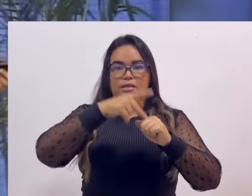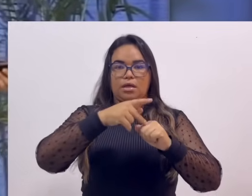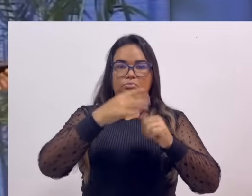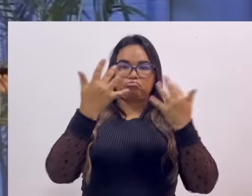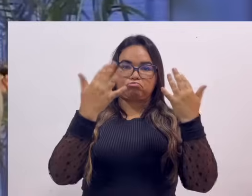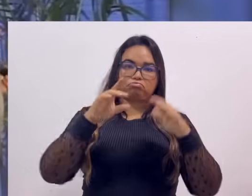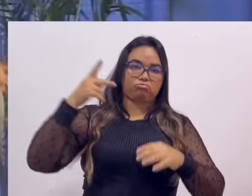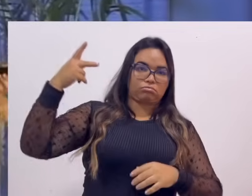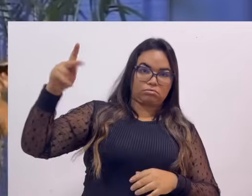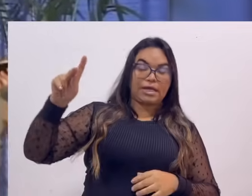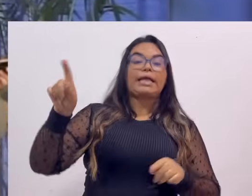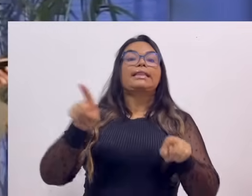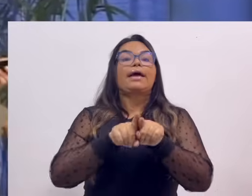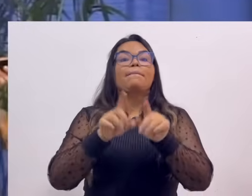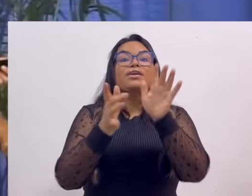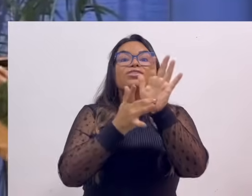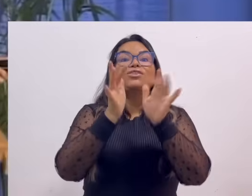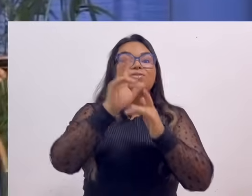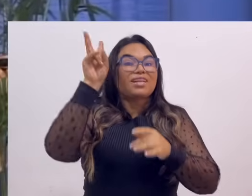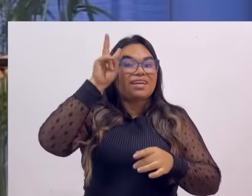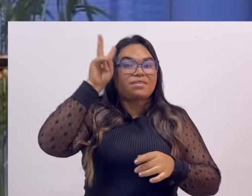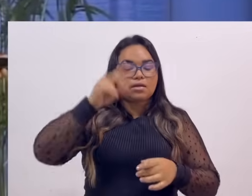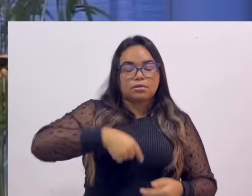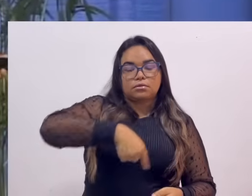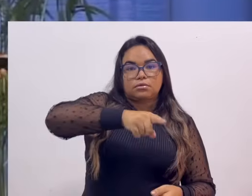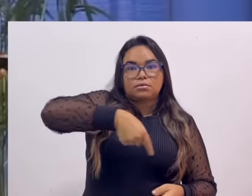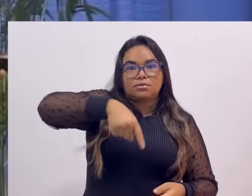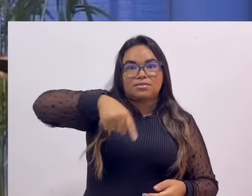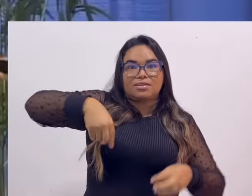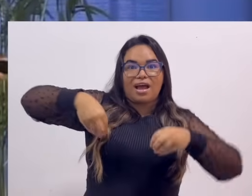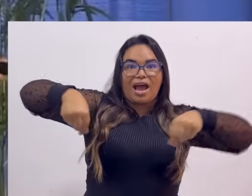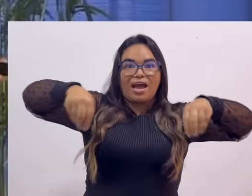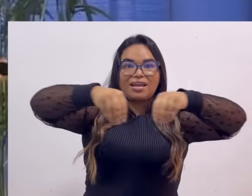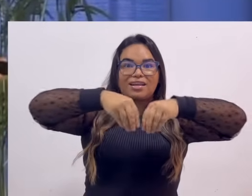dedo. Jesus também escreveu na areia com o seu...